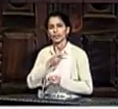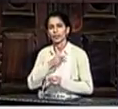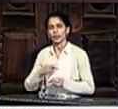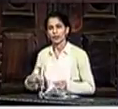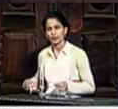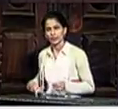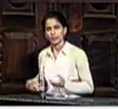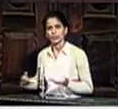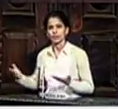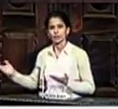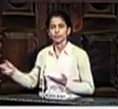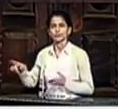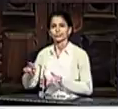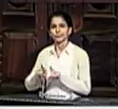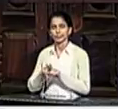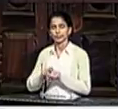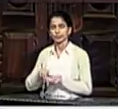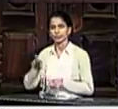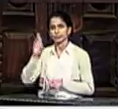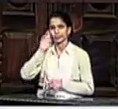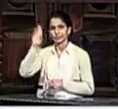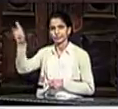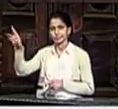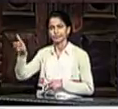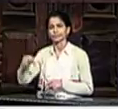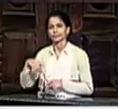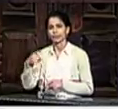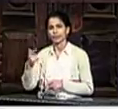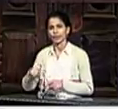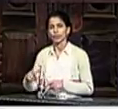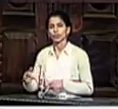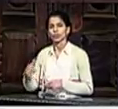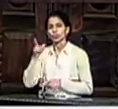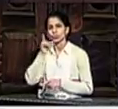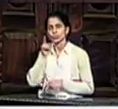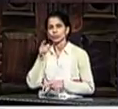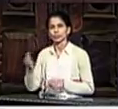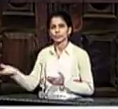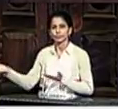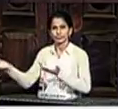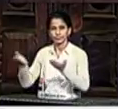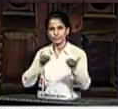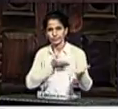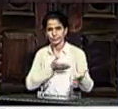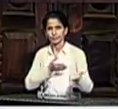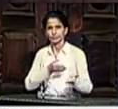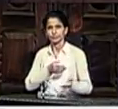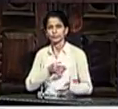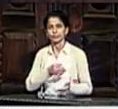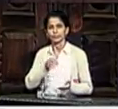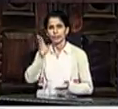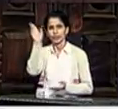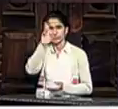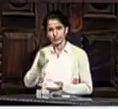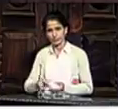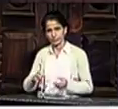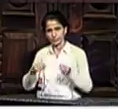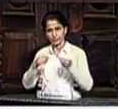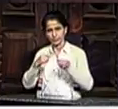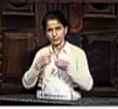da Rocha, eu era seu líder. E lá conseguiu trazer para o polo industrial de